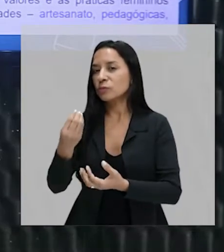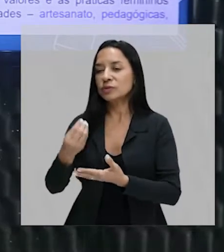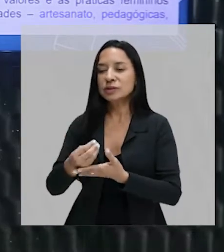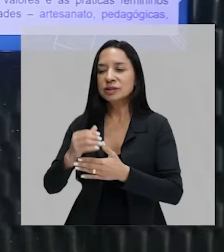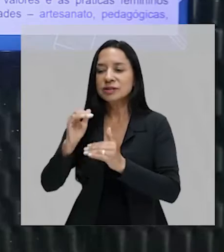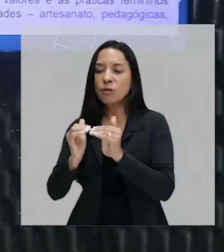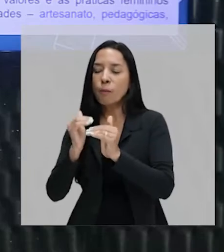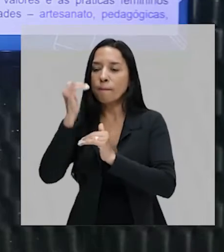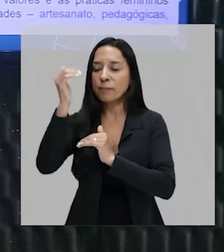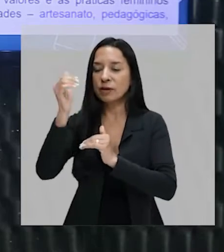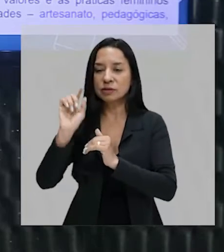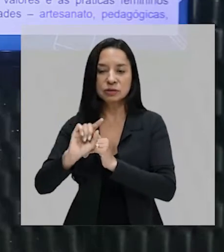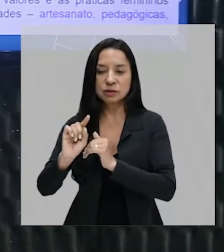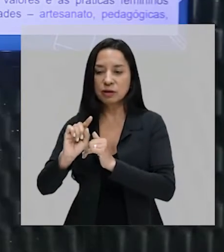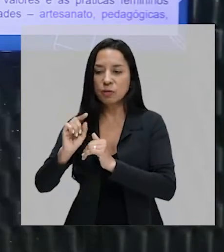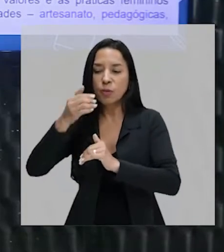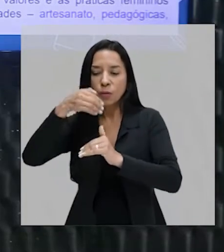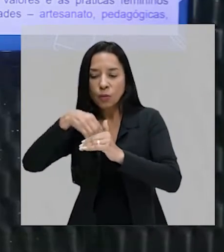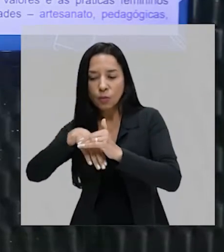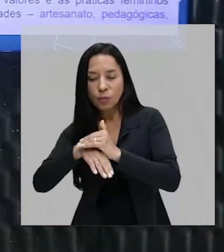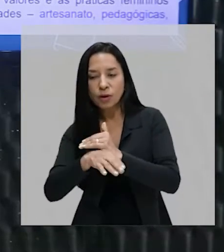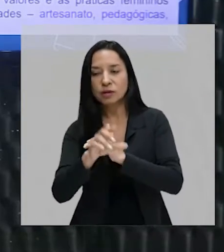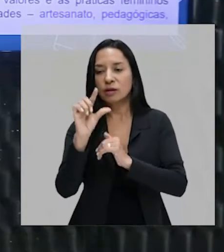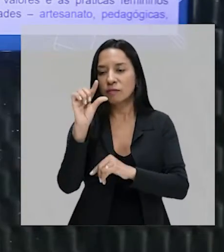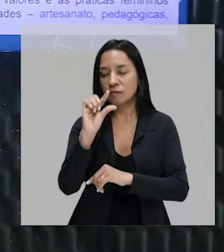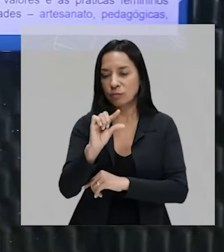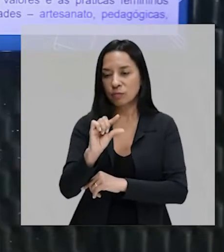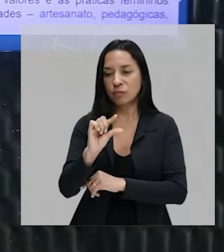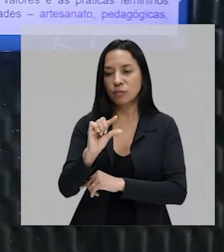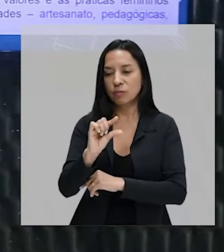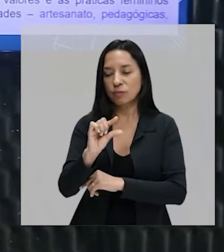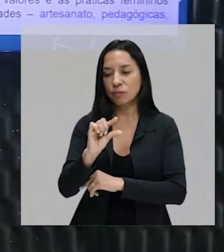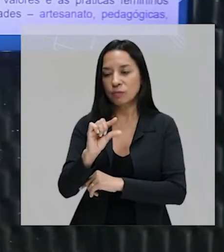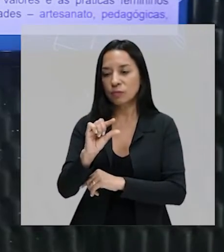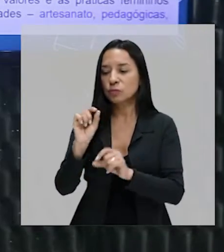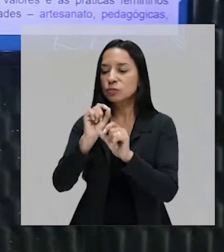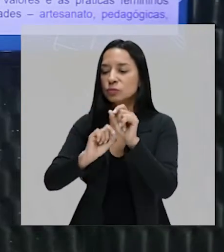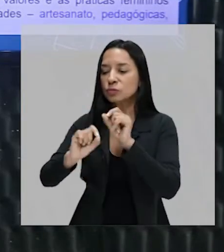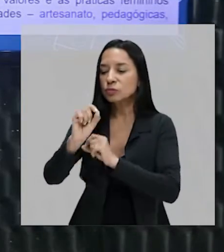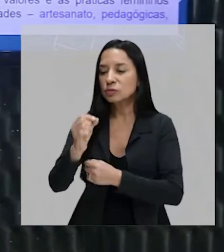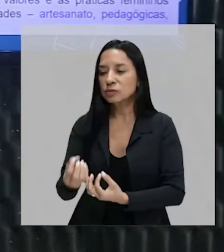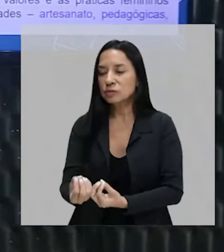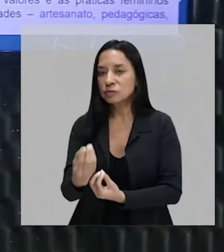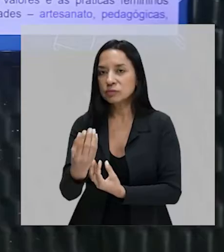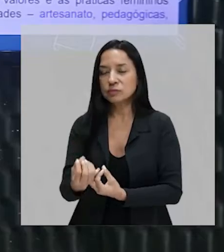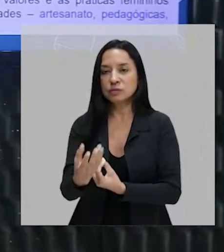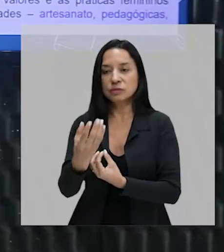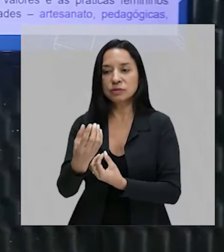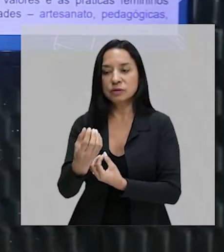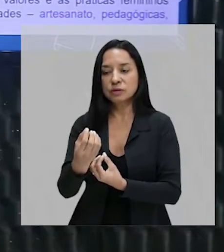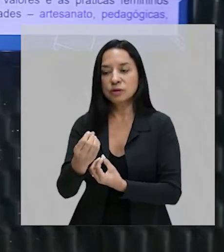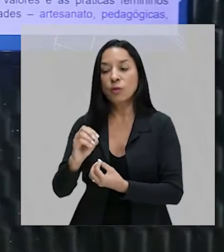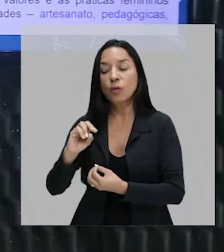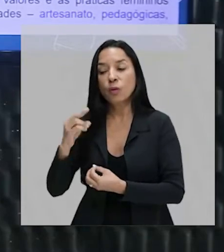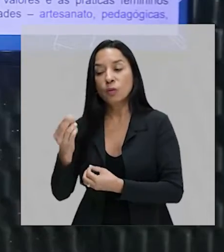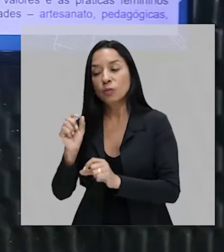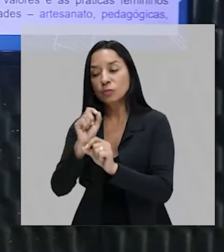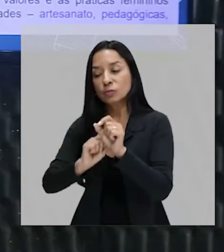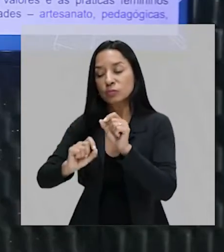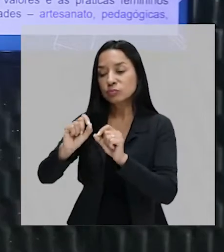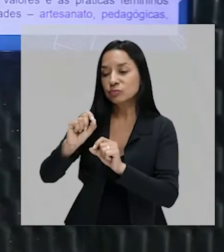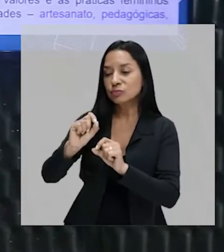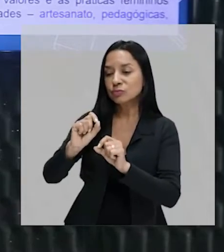e eles armazenavam pequenas reservas que produziam ou do que caçavam